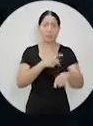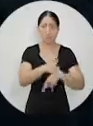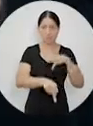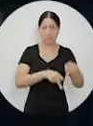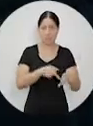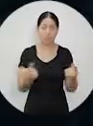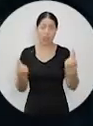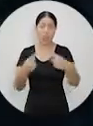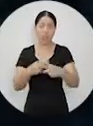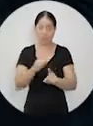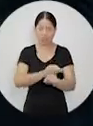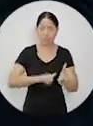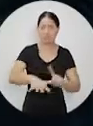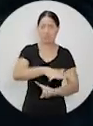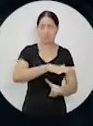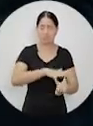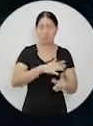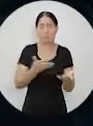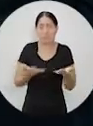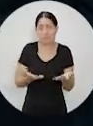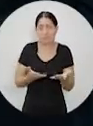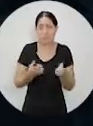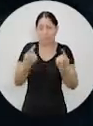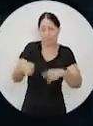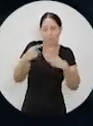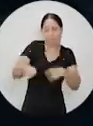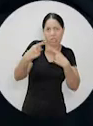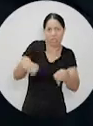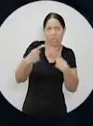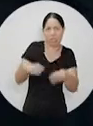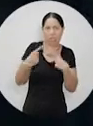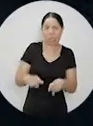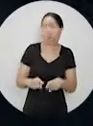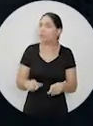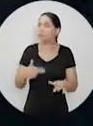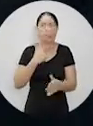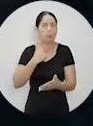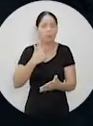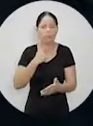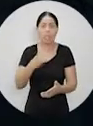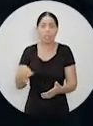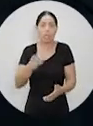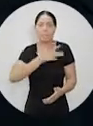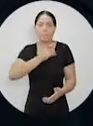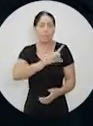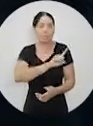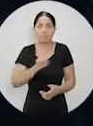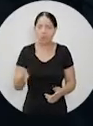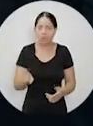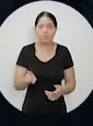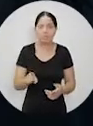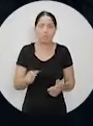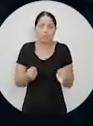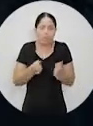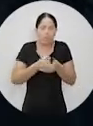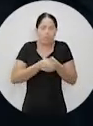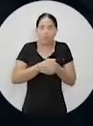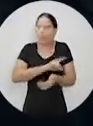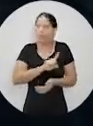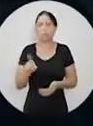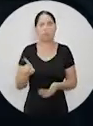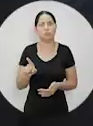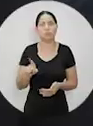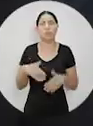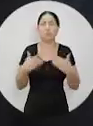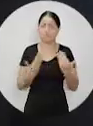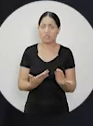uma decisão contra-majoritária, mas nem por isso ele precisa ser alvo de ataques, ou seja, ele não pode ter medo, ele não pode ser inimido por conta disso. Então,